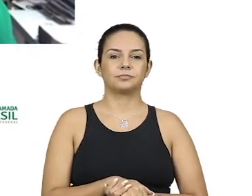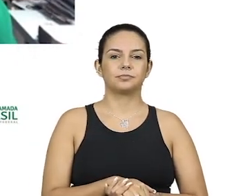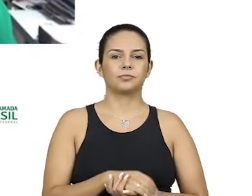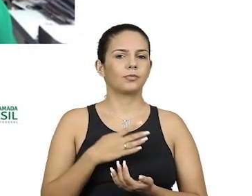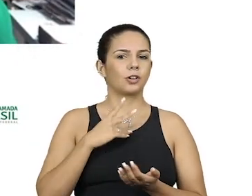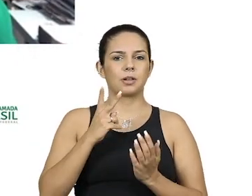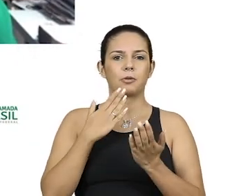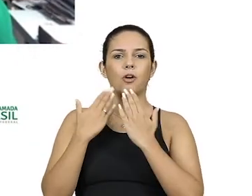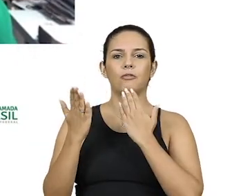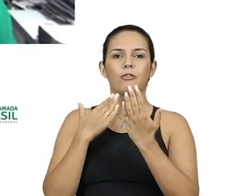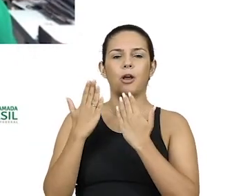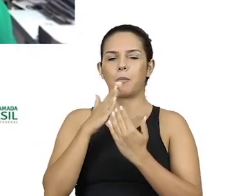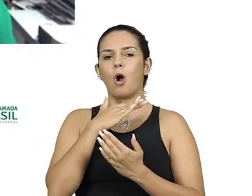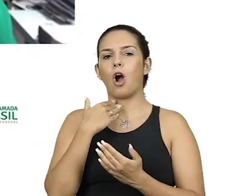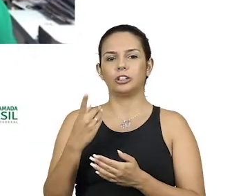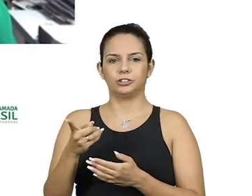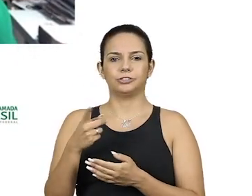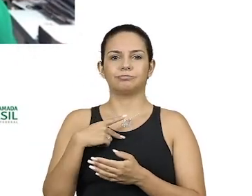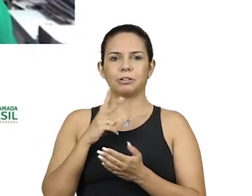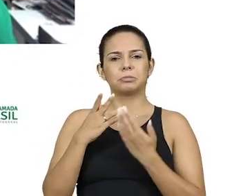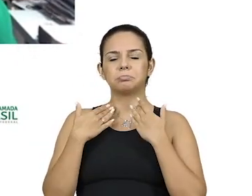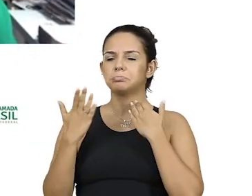Converso diariamente com a morte.